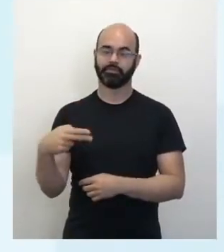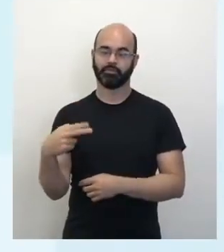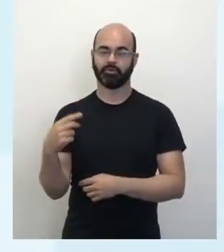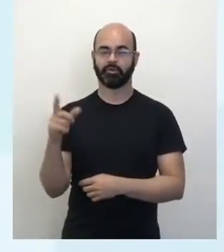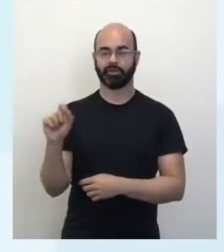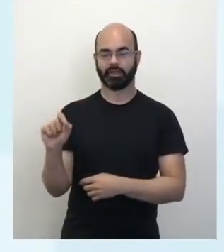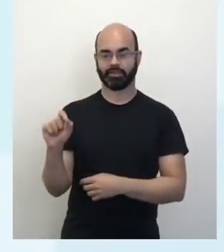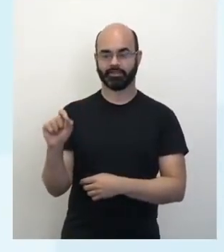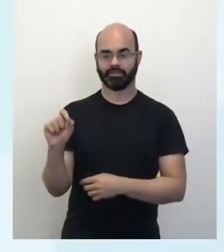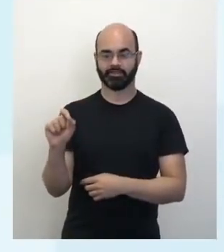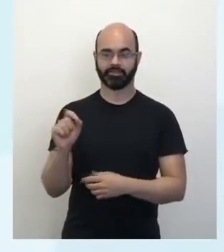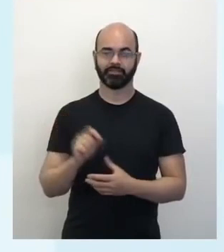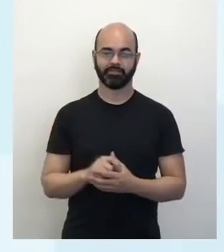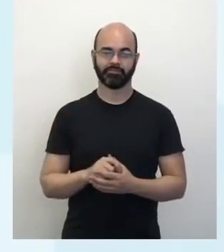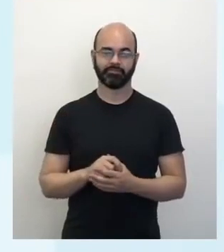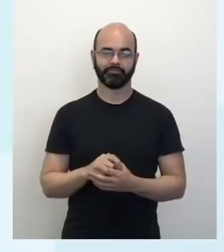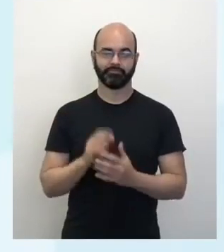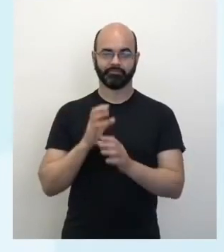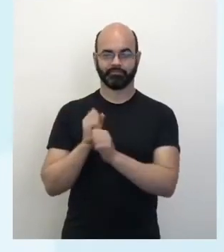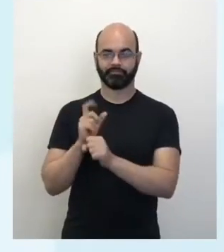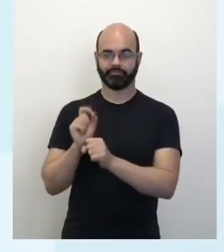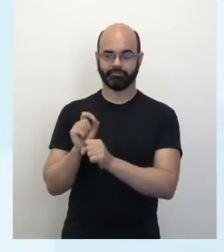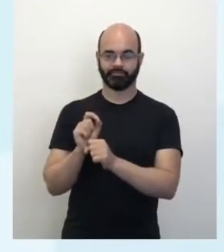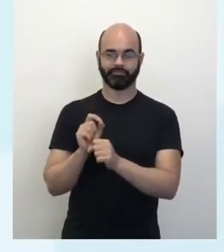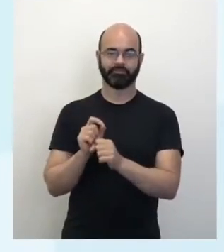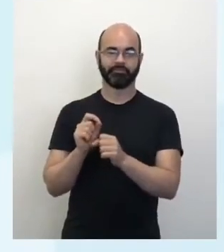próxima. Vamos para 300, né? Ó.